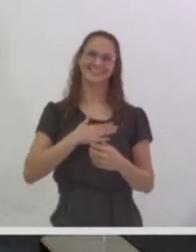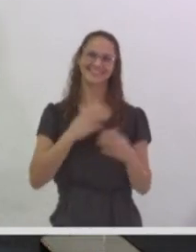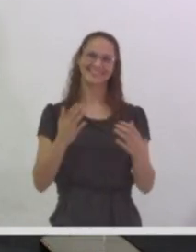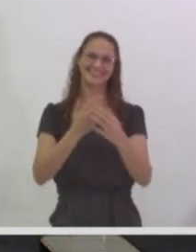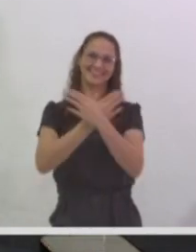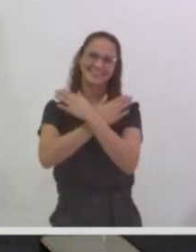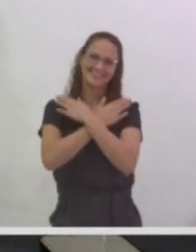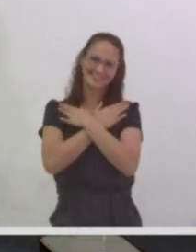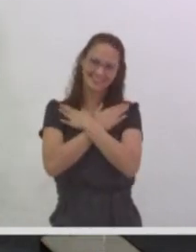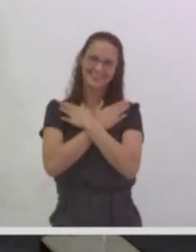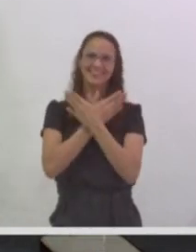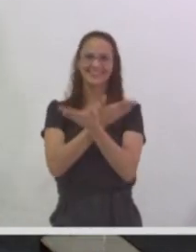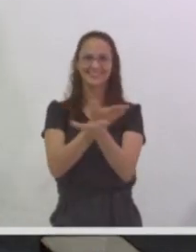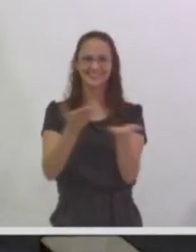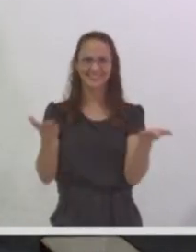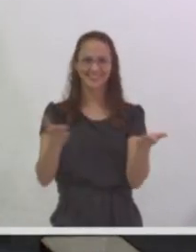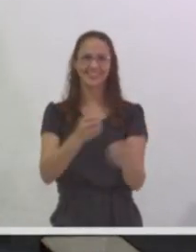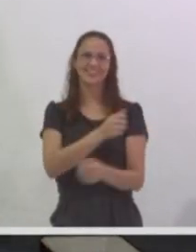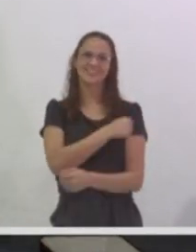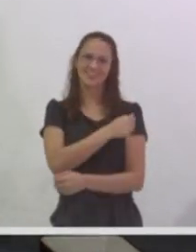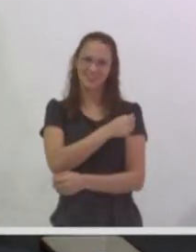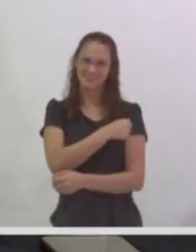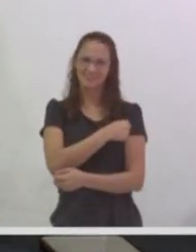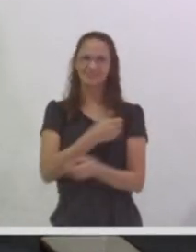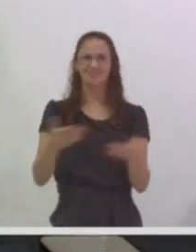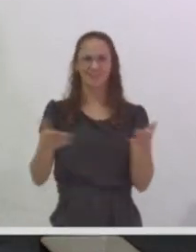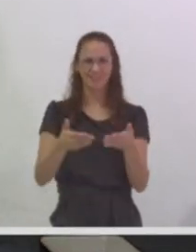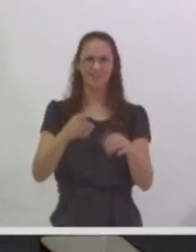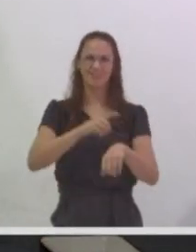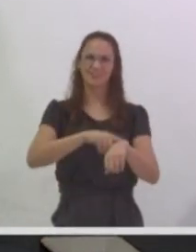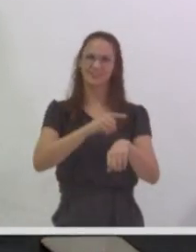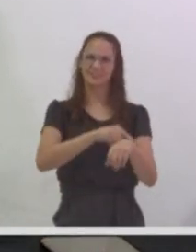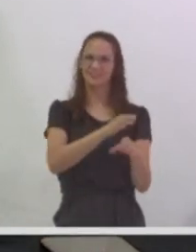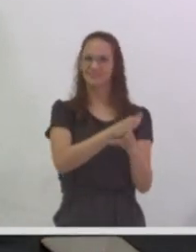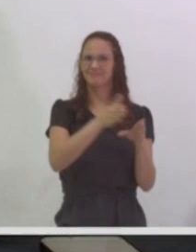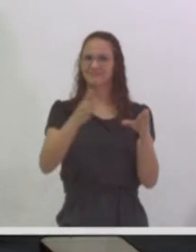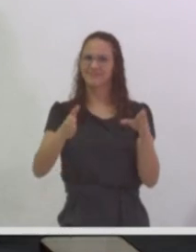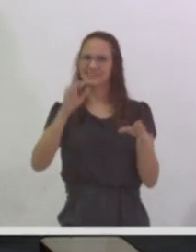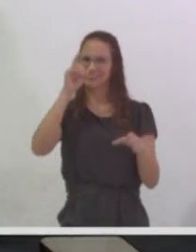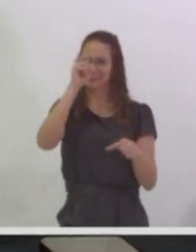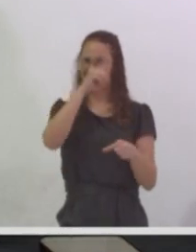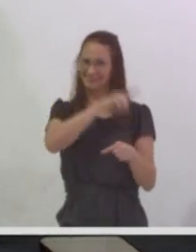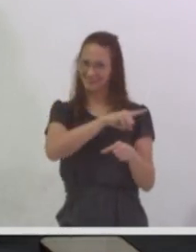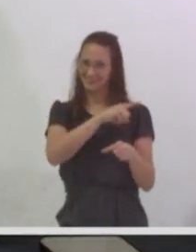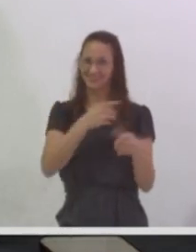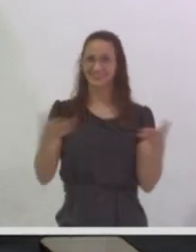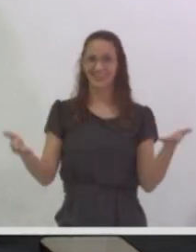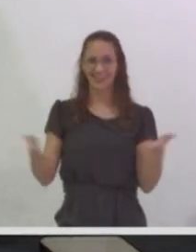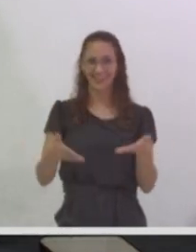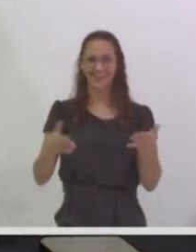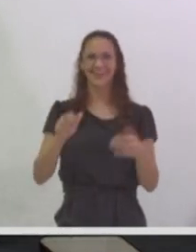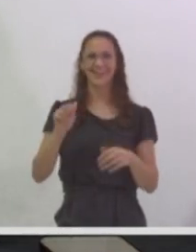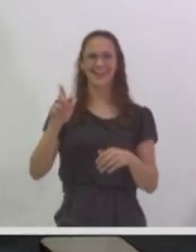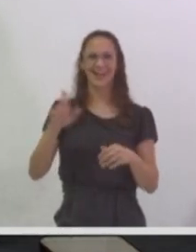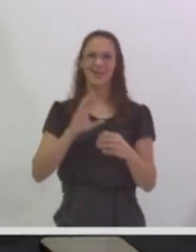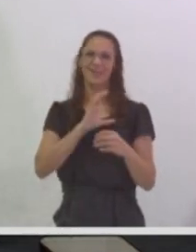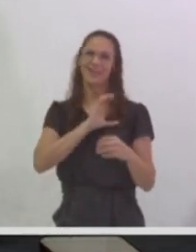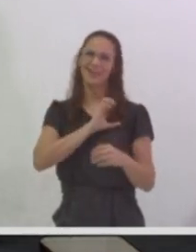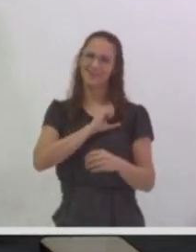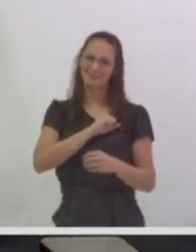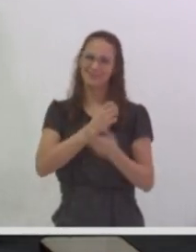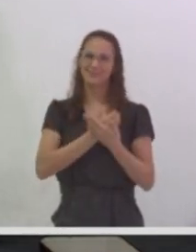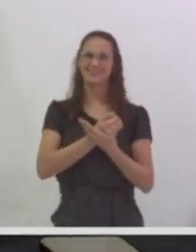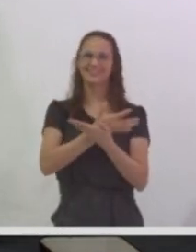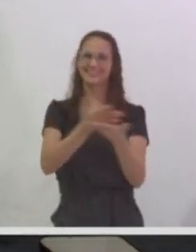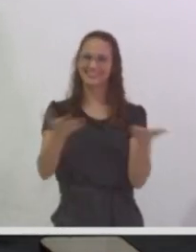estão nos acompanhando nesse momento tão difícil, tá? Essa aula é feita para você com carinho e dedicação, tudo bem? Fique com Deus. Opa,